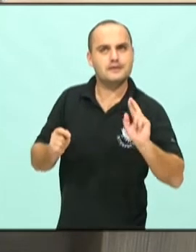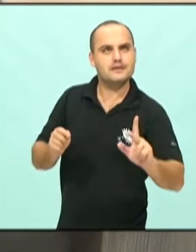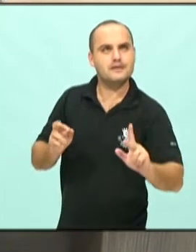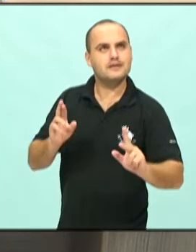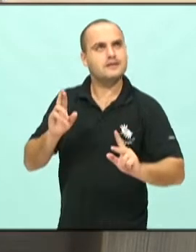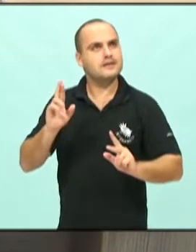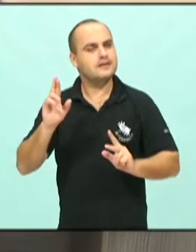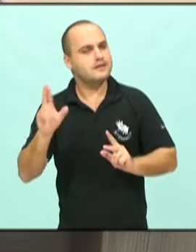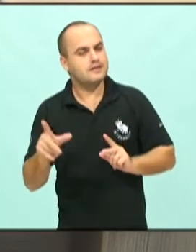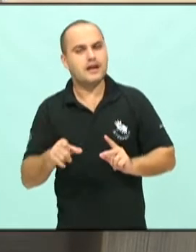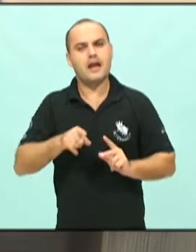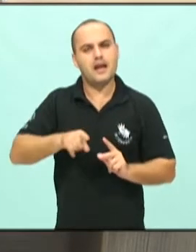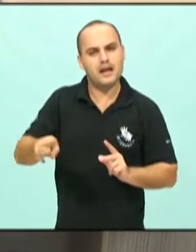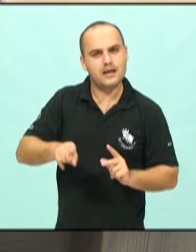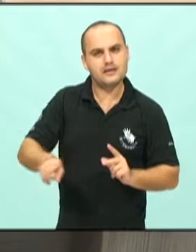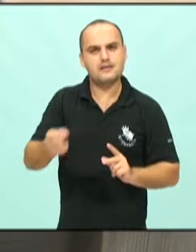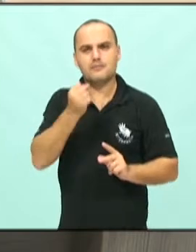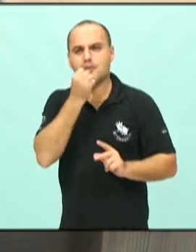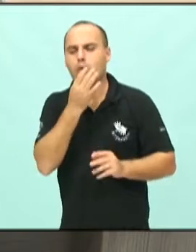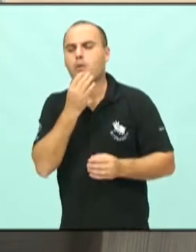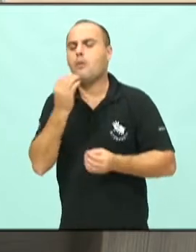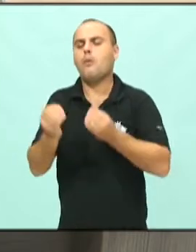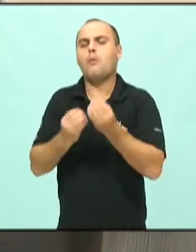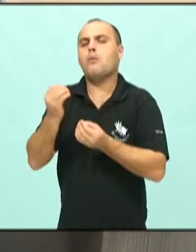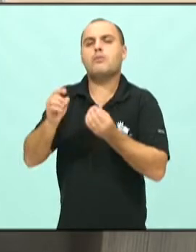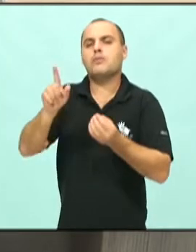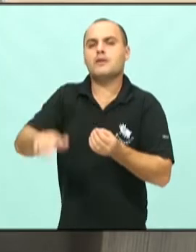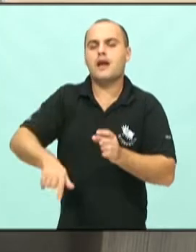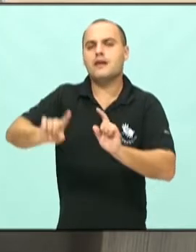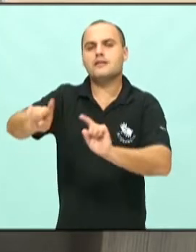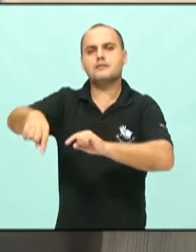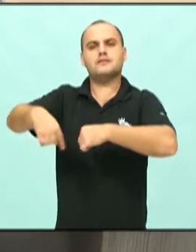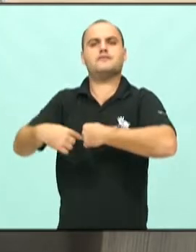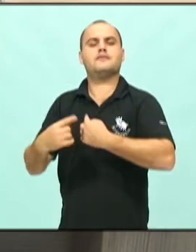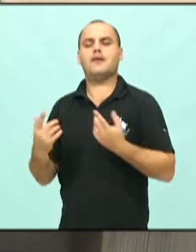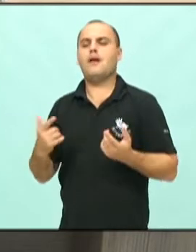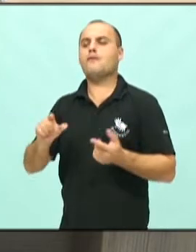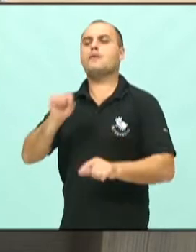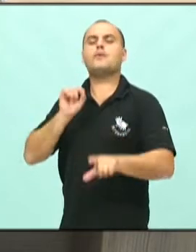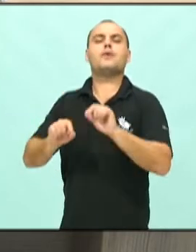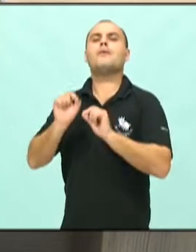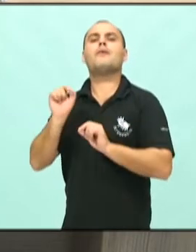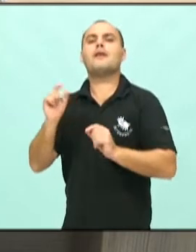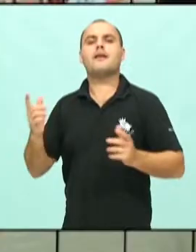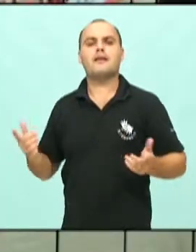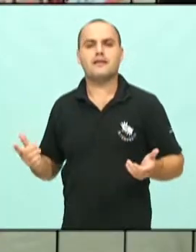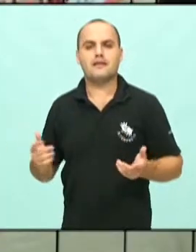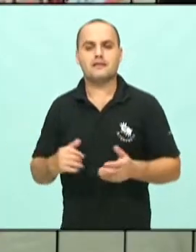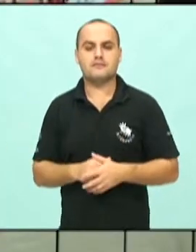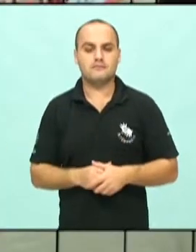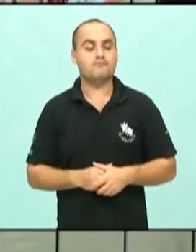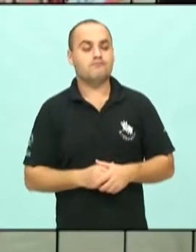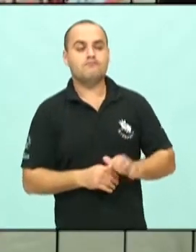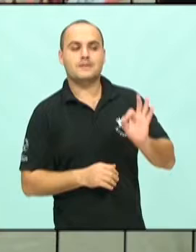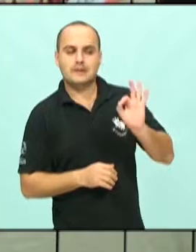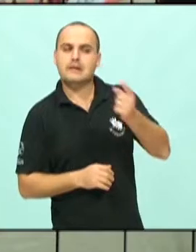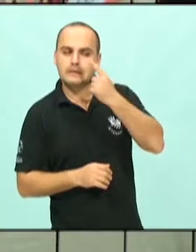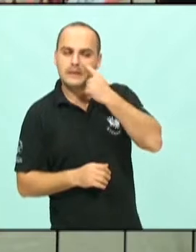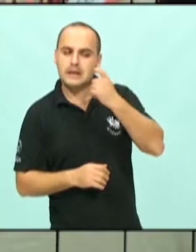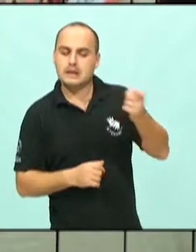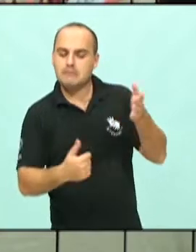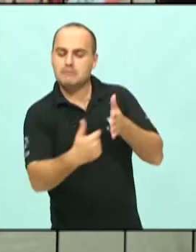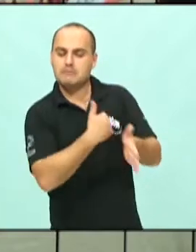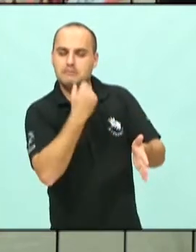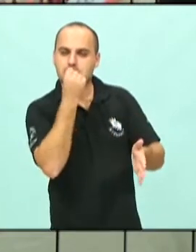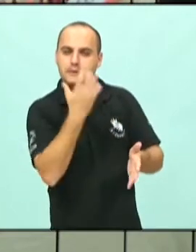tal instrumento, mas esse vai abafar aquele. Como é que é esse desafio para... O que eu vou selecionar aqui? É interessante isso, Maurício, porque, na